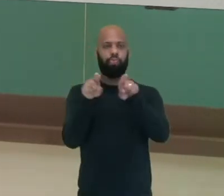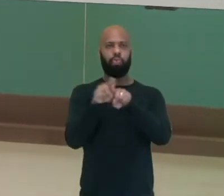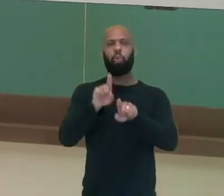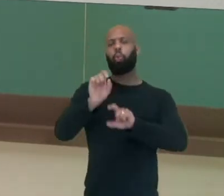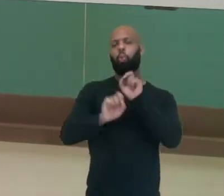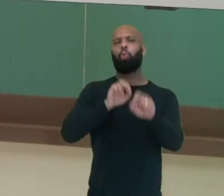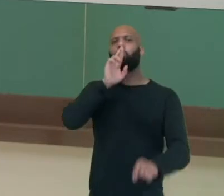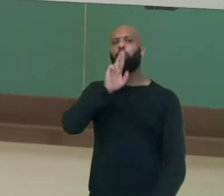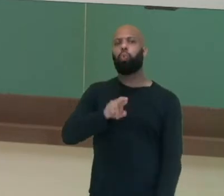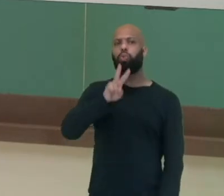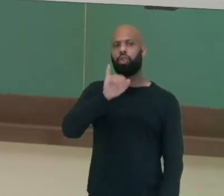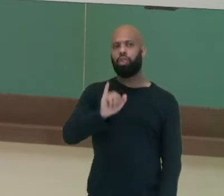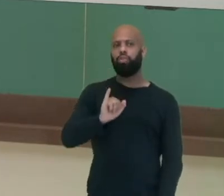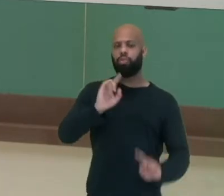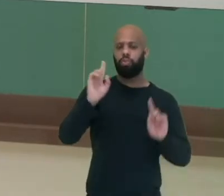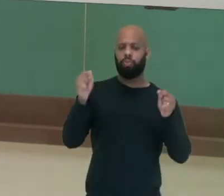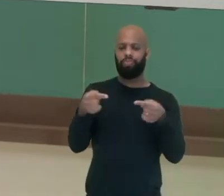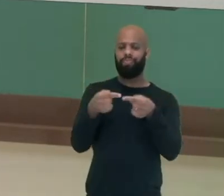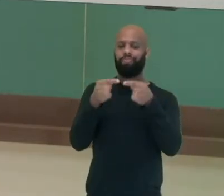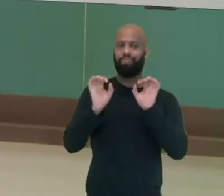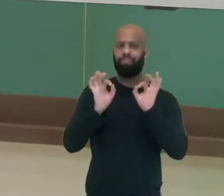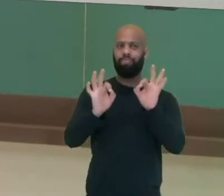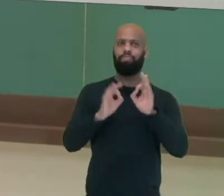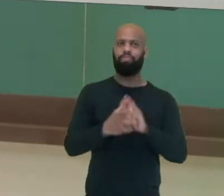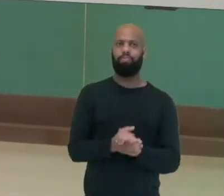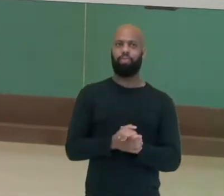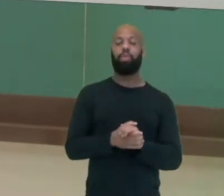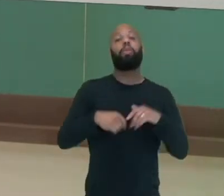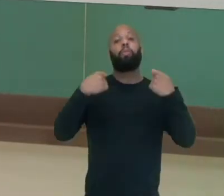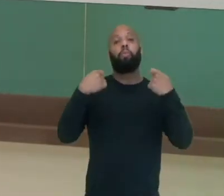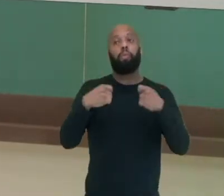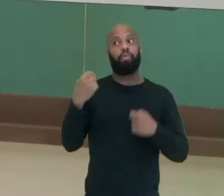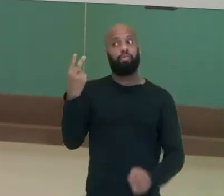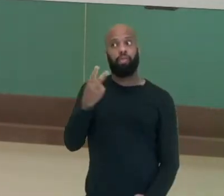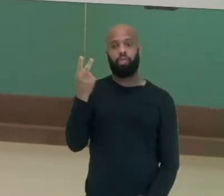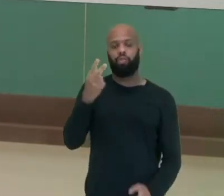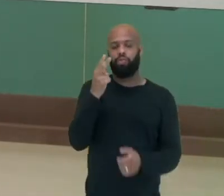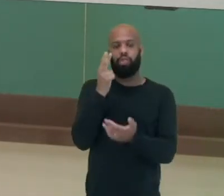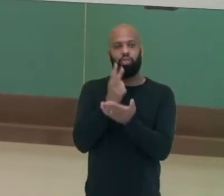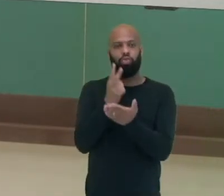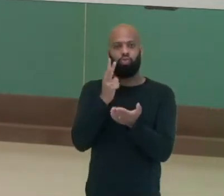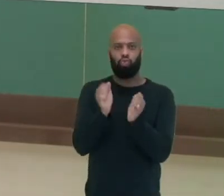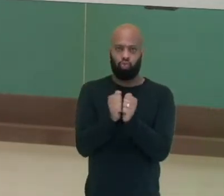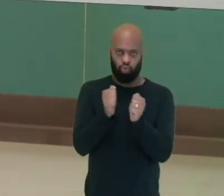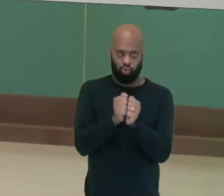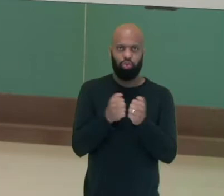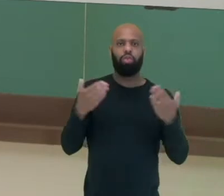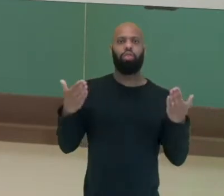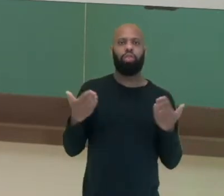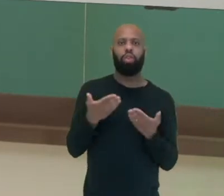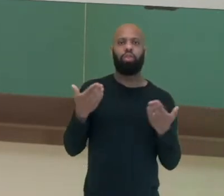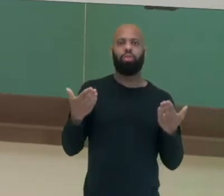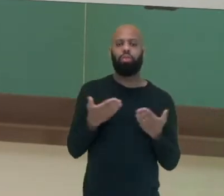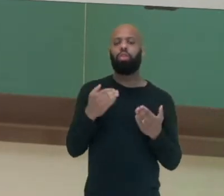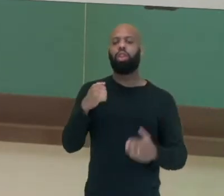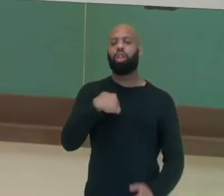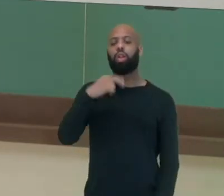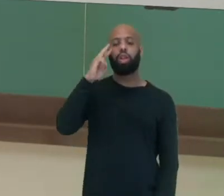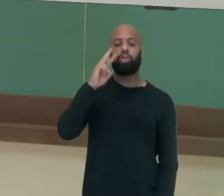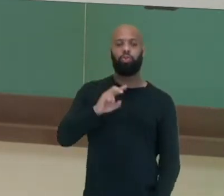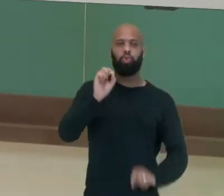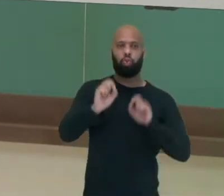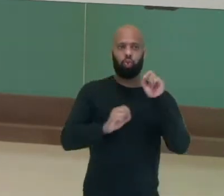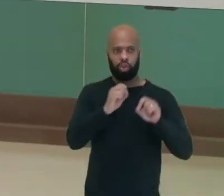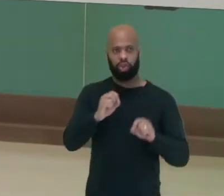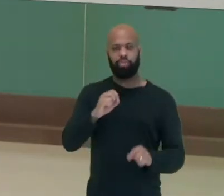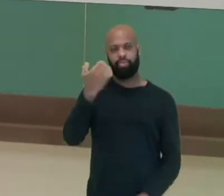das respostas vai satisfazer? Uma que satisfaça as duas condições. Nesse caso, eu considero a